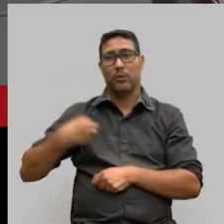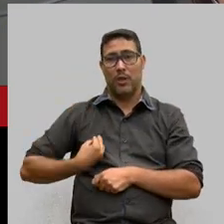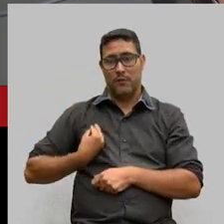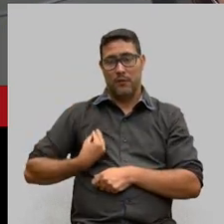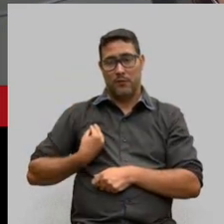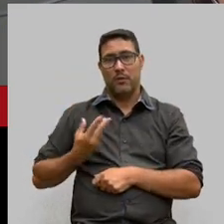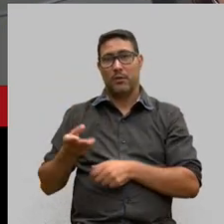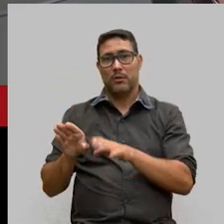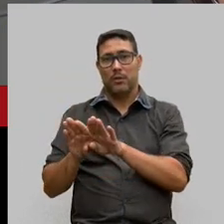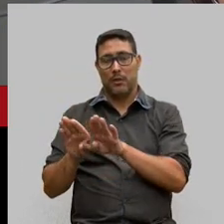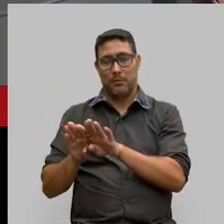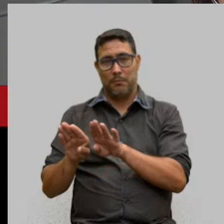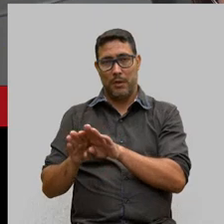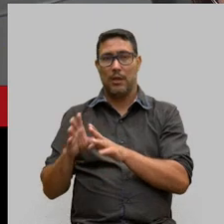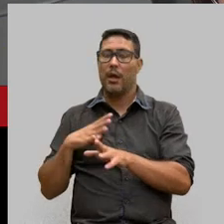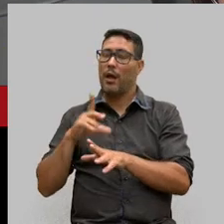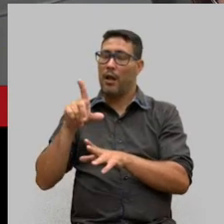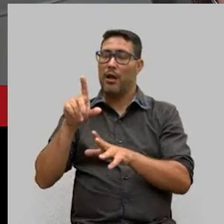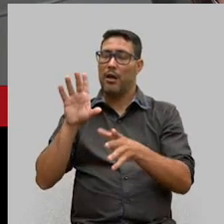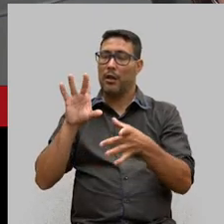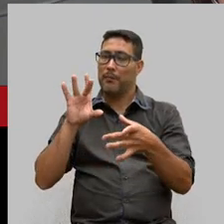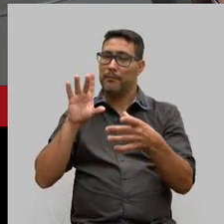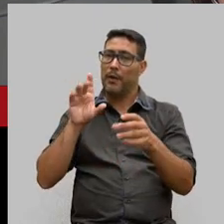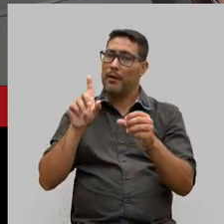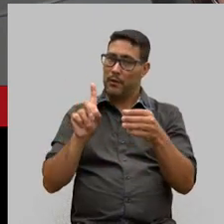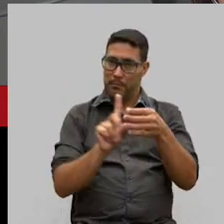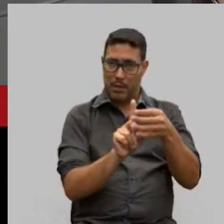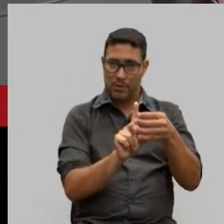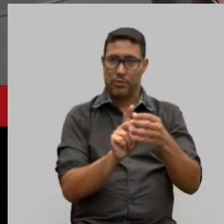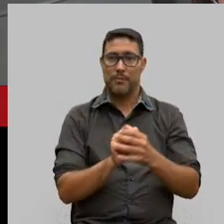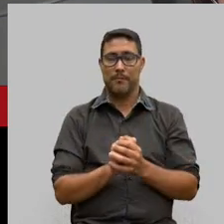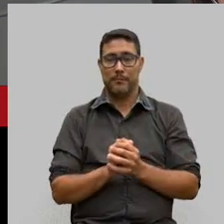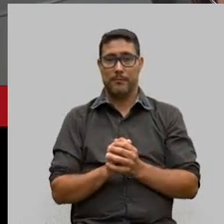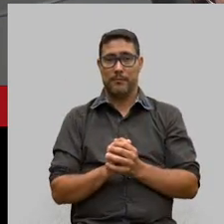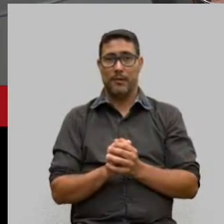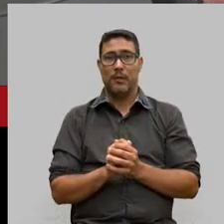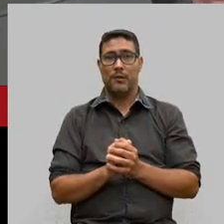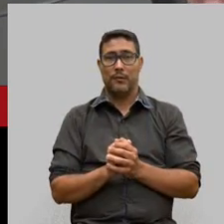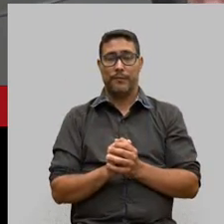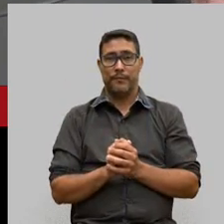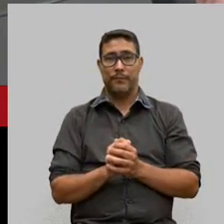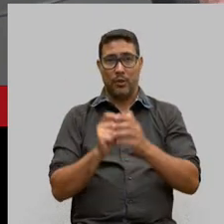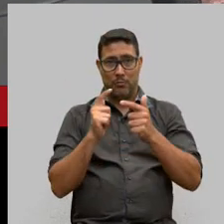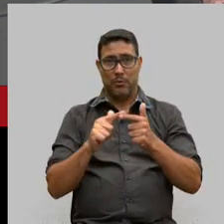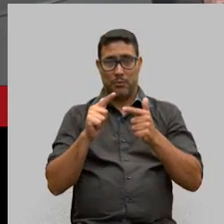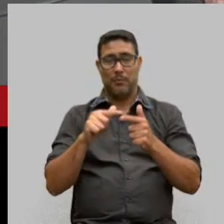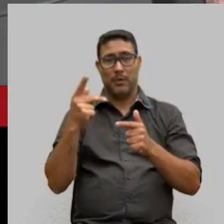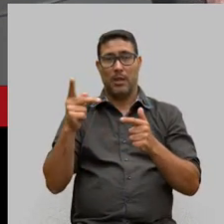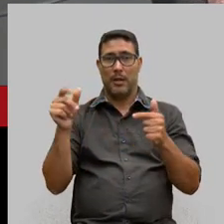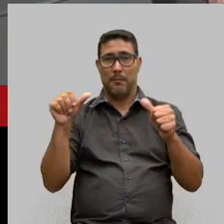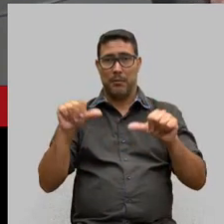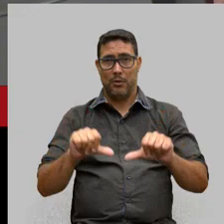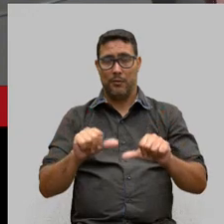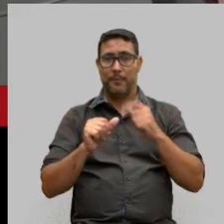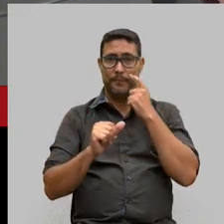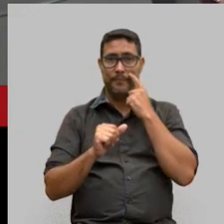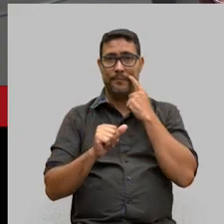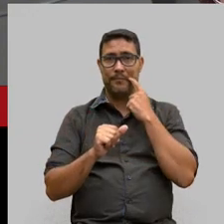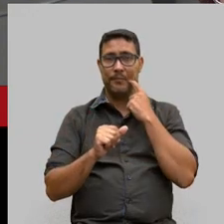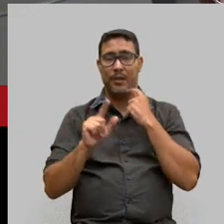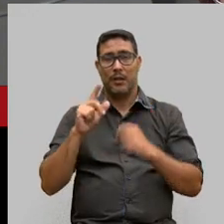aqui ela também faz parte só que o problema dela é é pior ela é